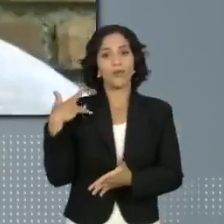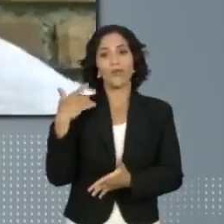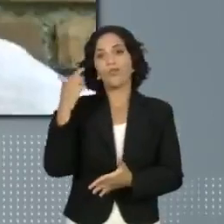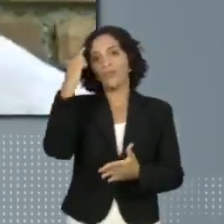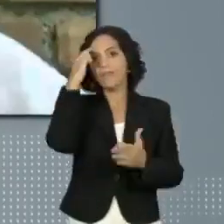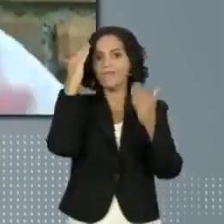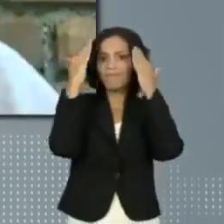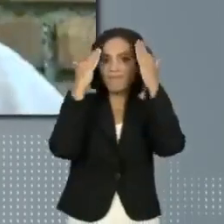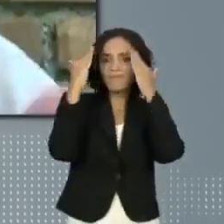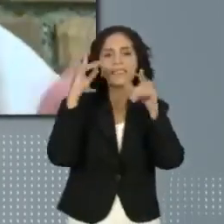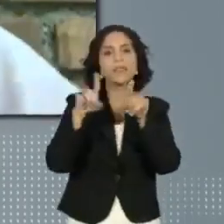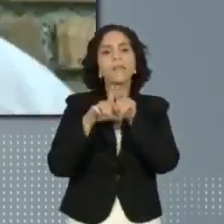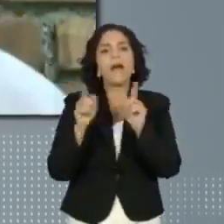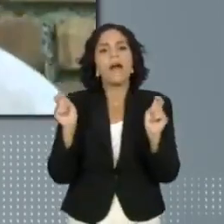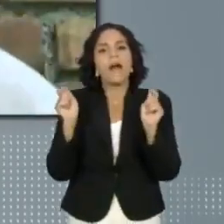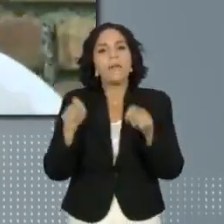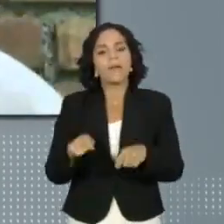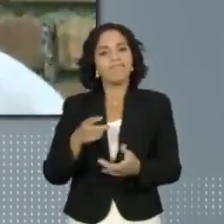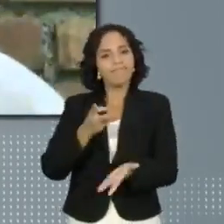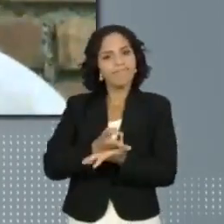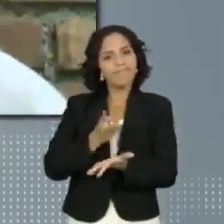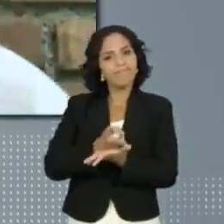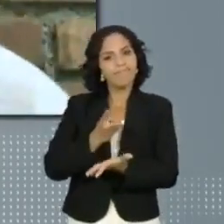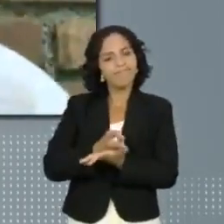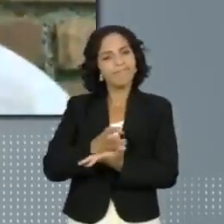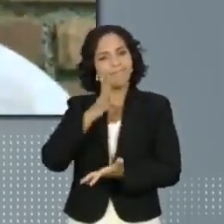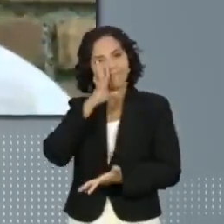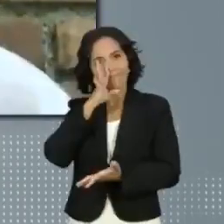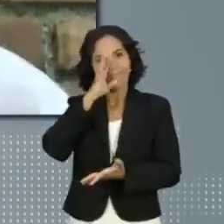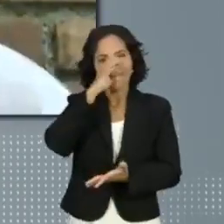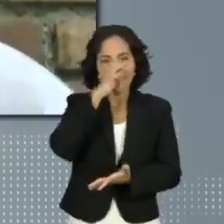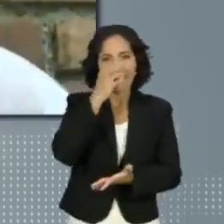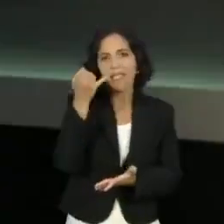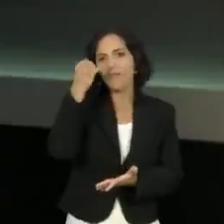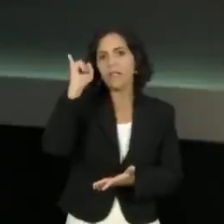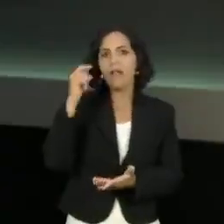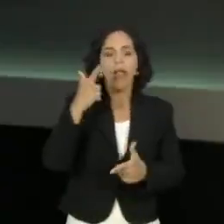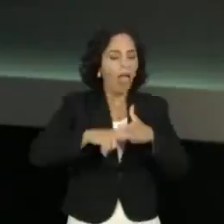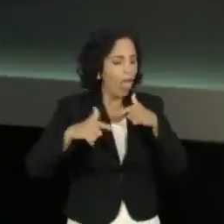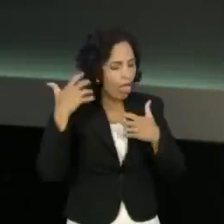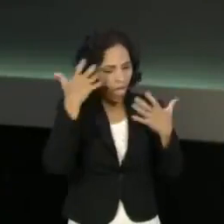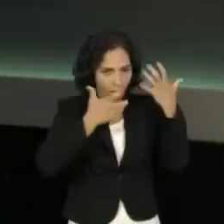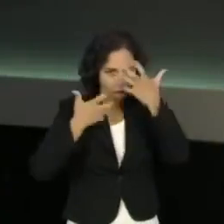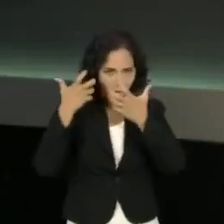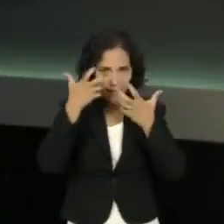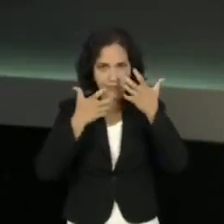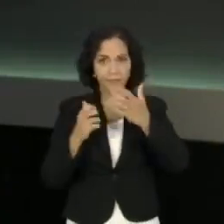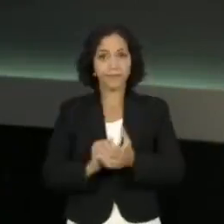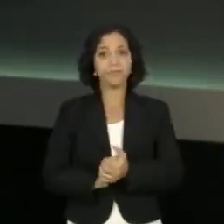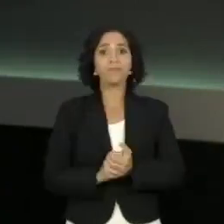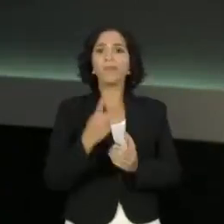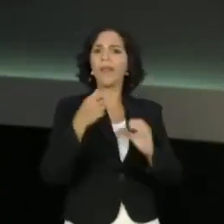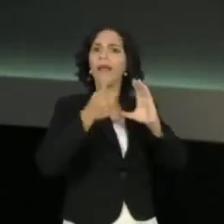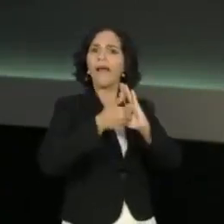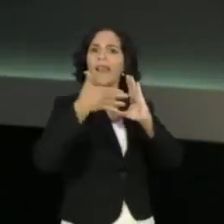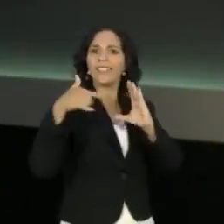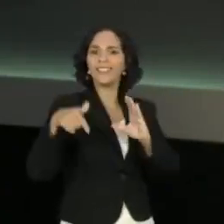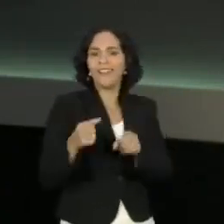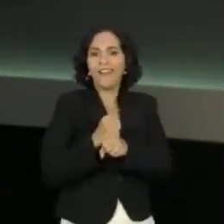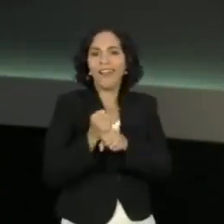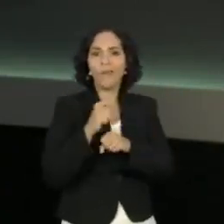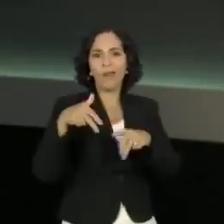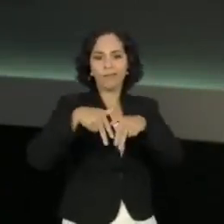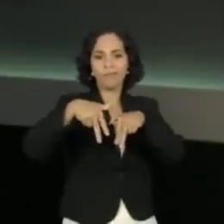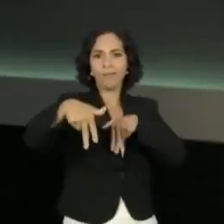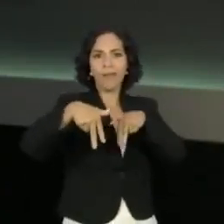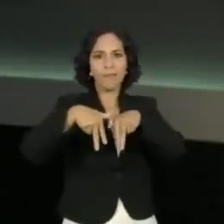nossa capacidade de manter-se não submerso na vida, né? Uma das características desse ano foi o distanciamento,